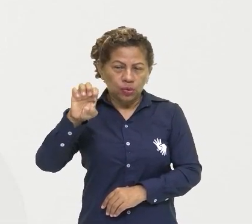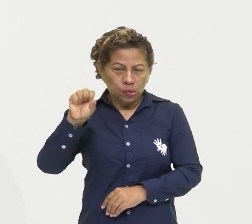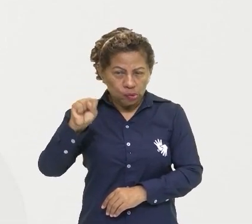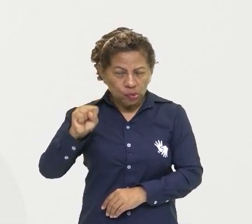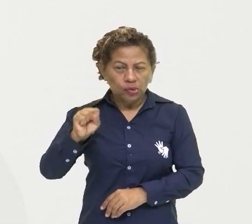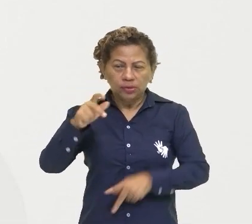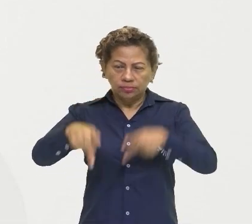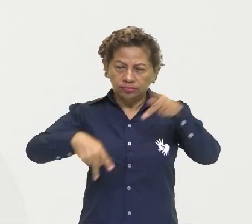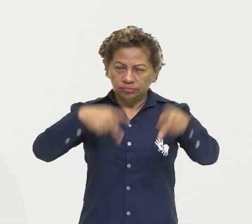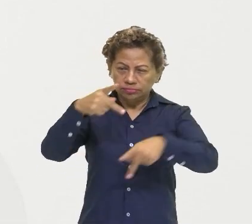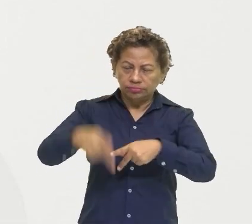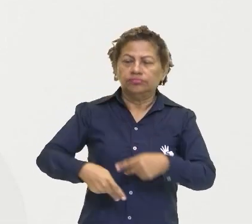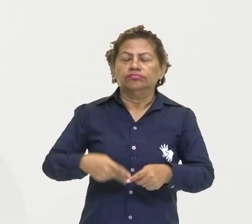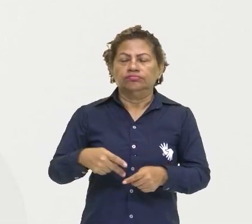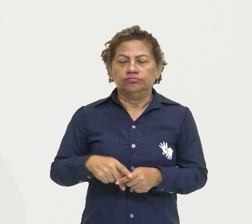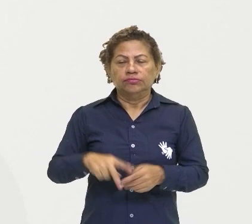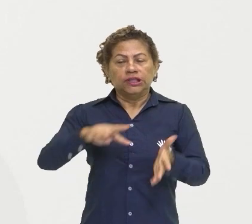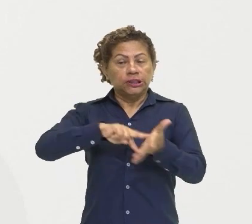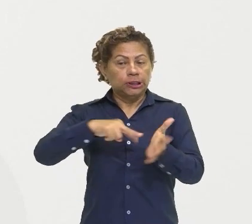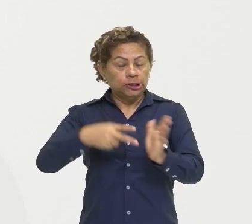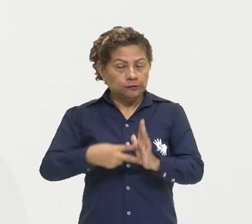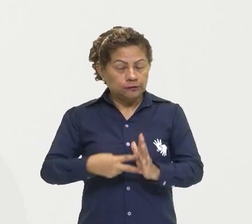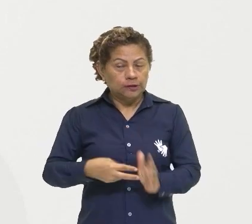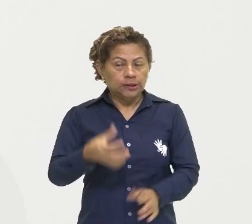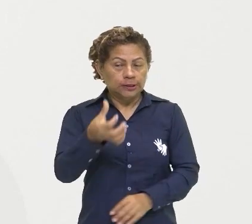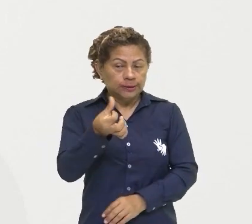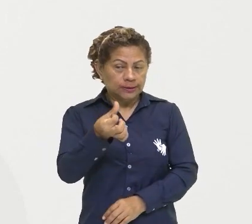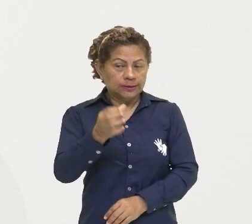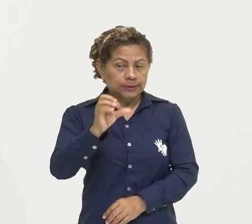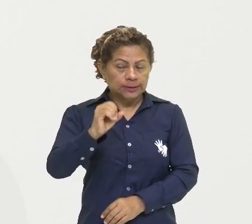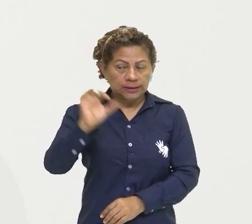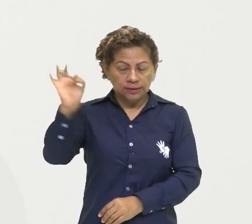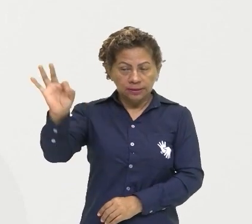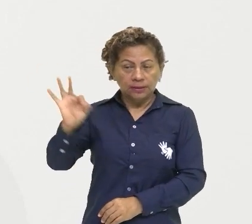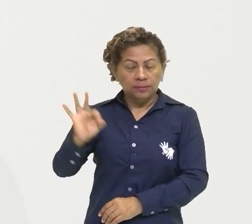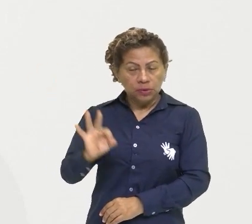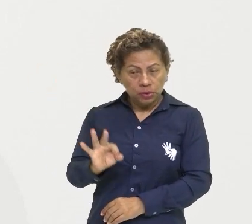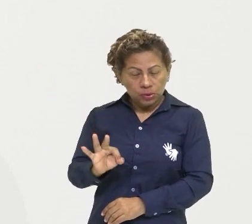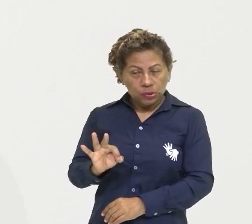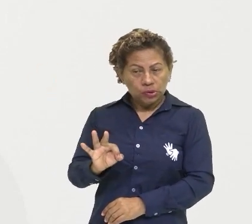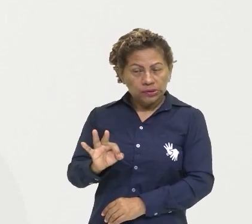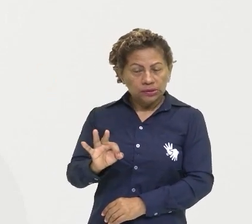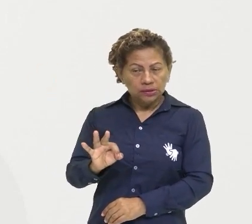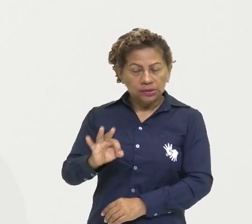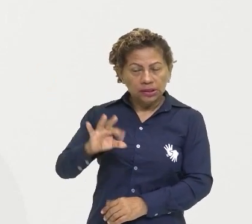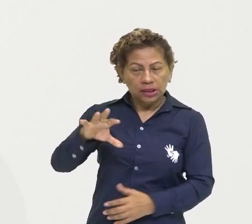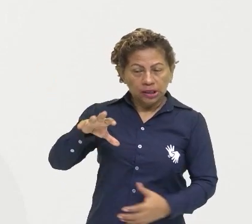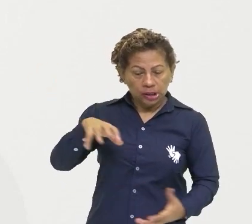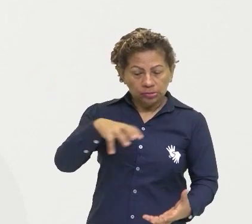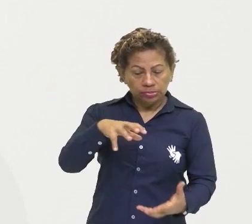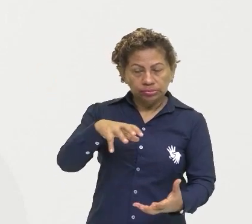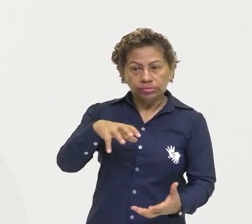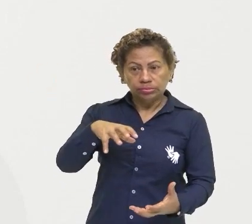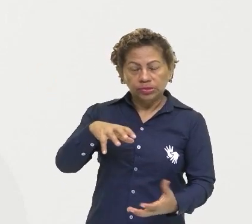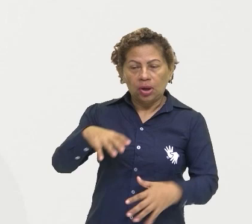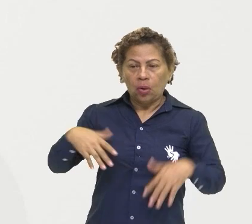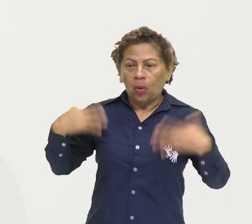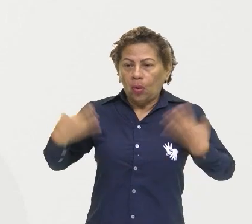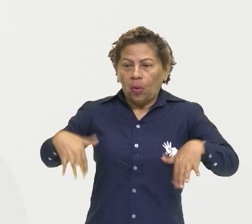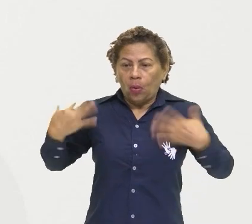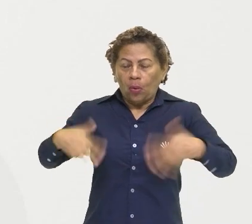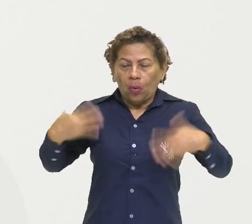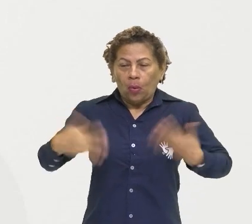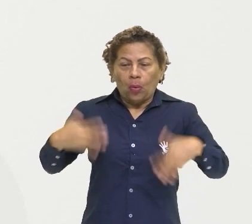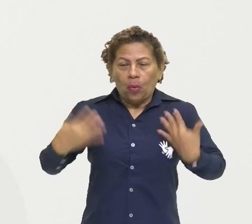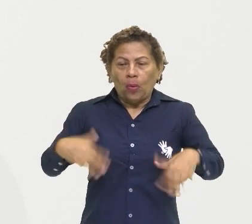60% da população de todo o planeta. É muita gente vivendo no continente asiático, mais da metade da população